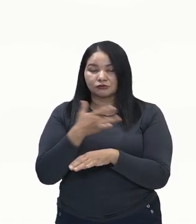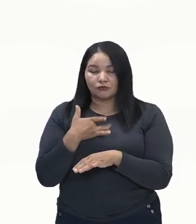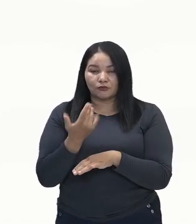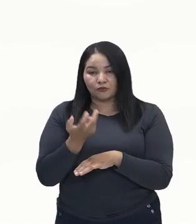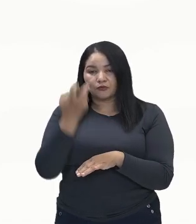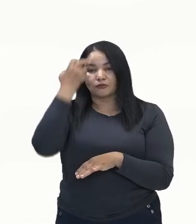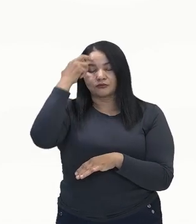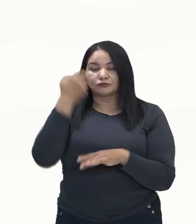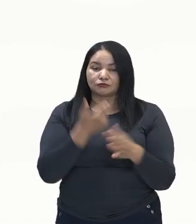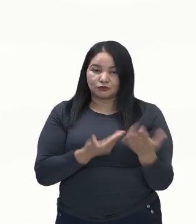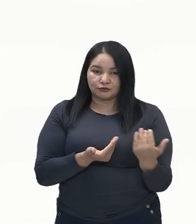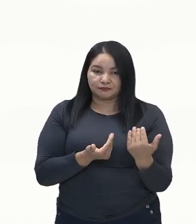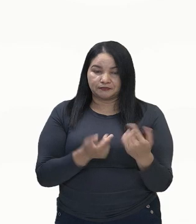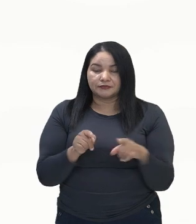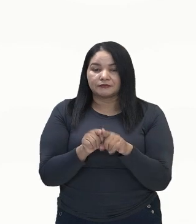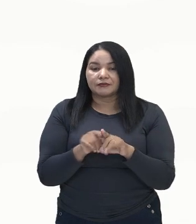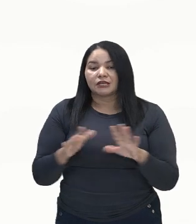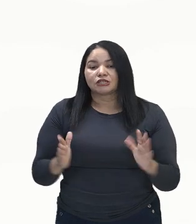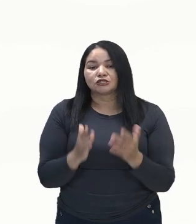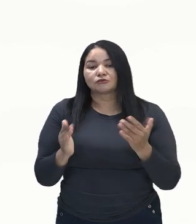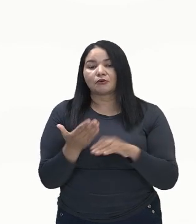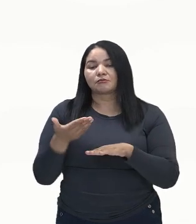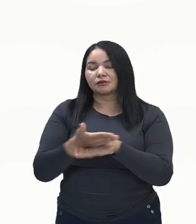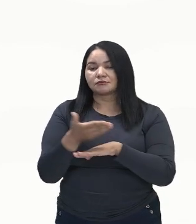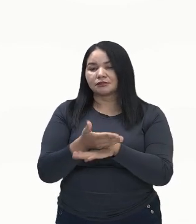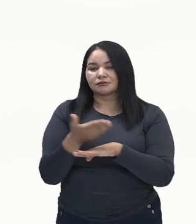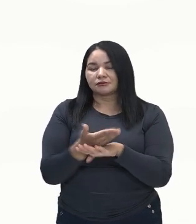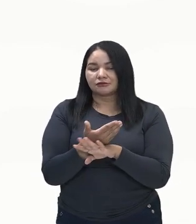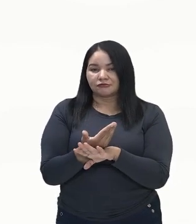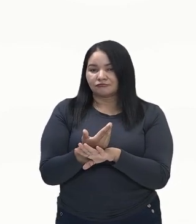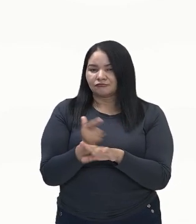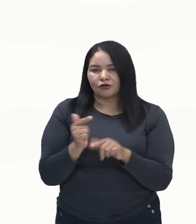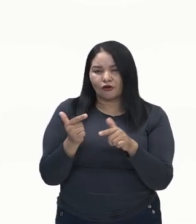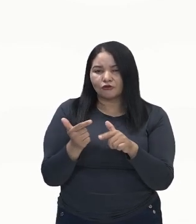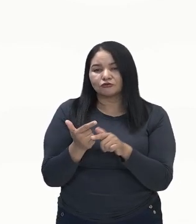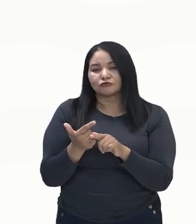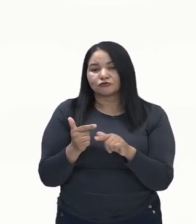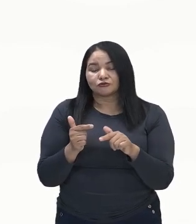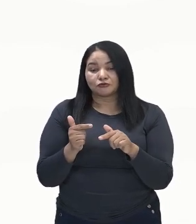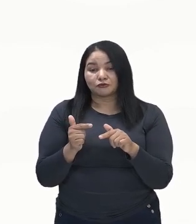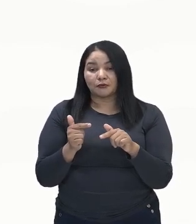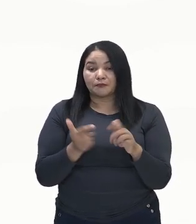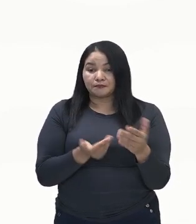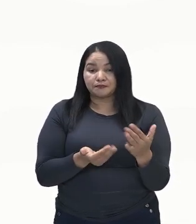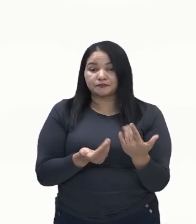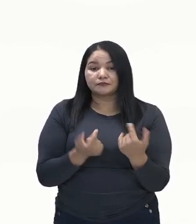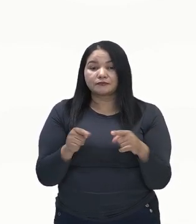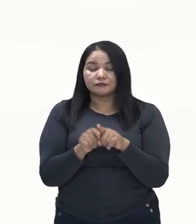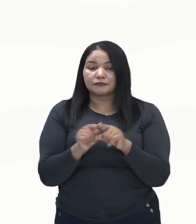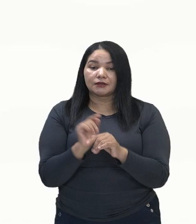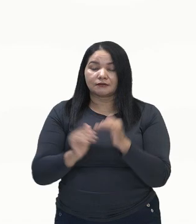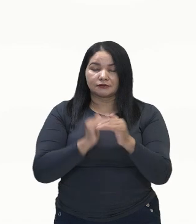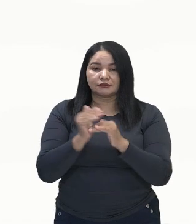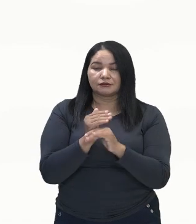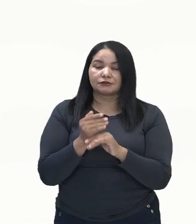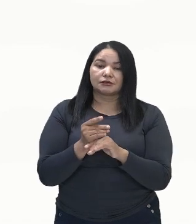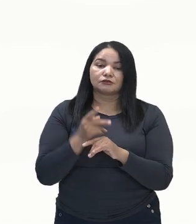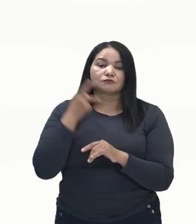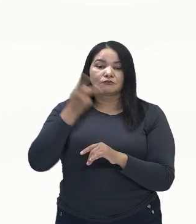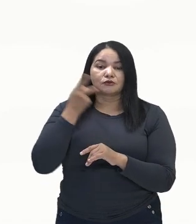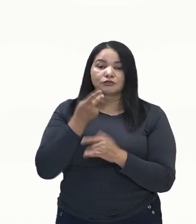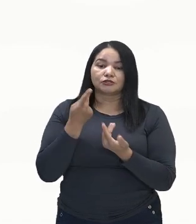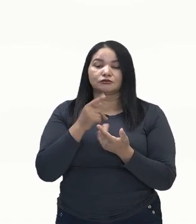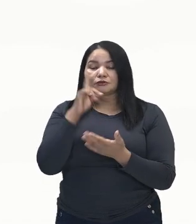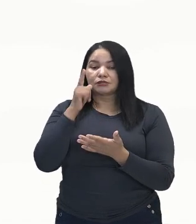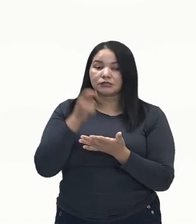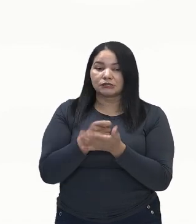tá? Estimula ali a participação ativa dos jovens em processos políticos e decisões também públicas.